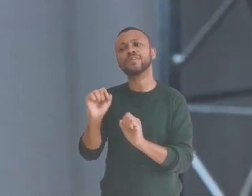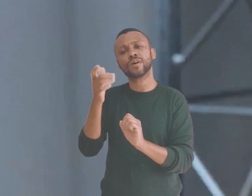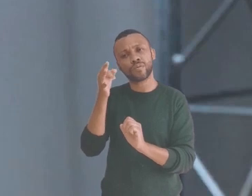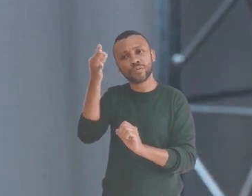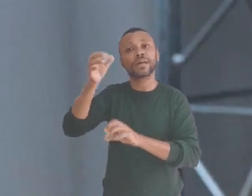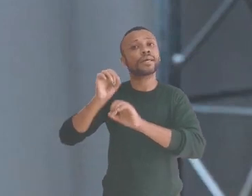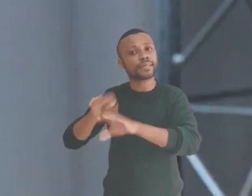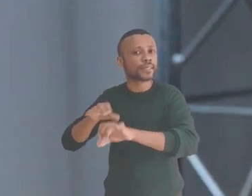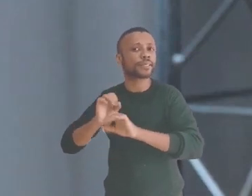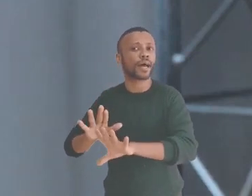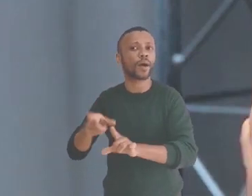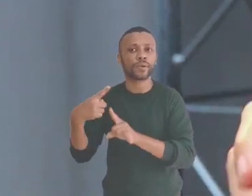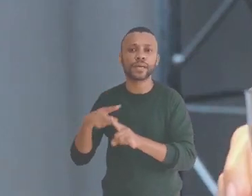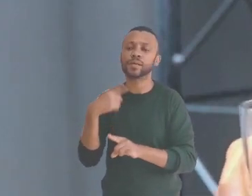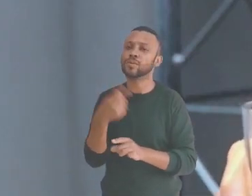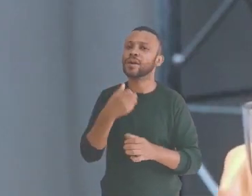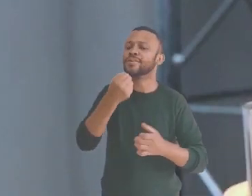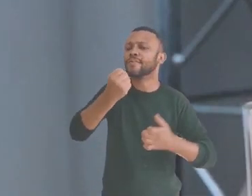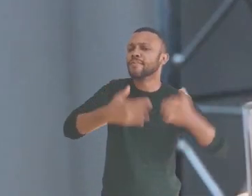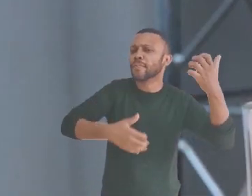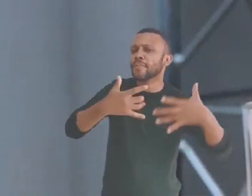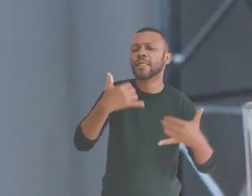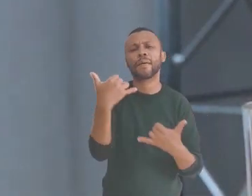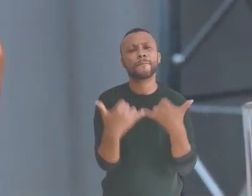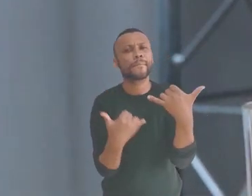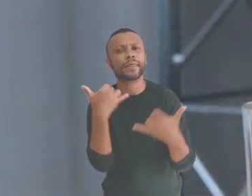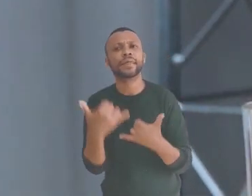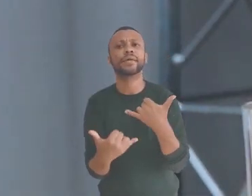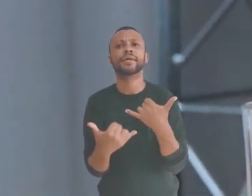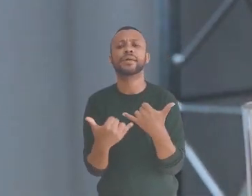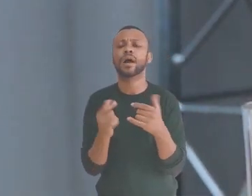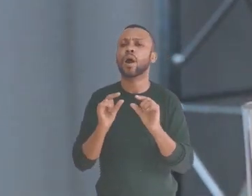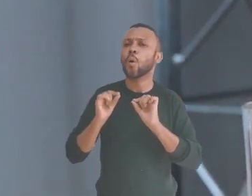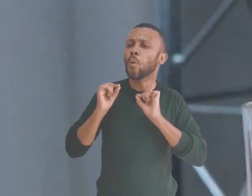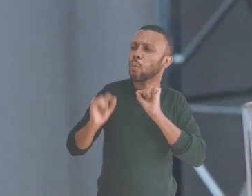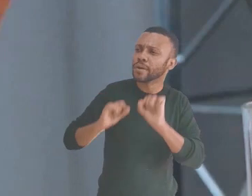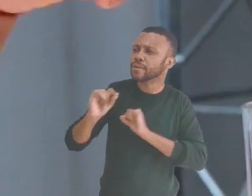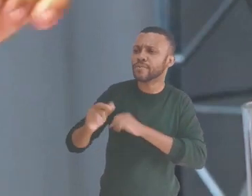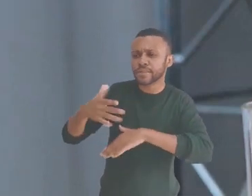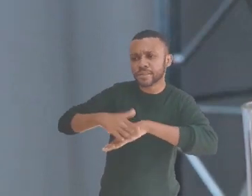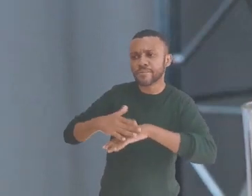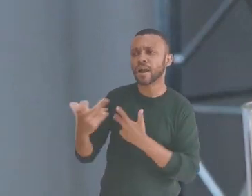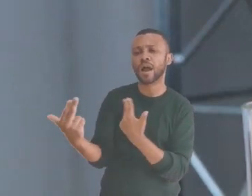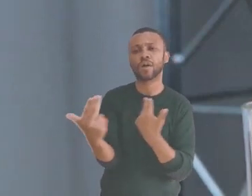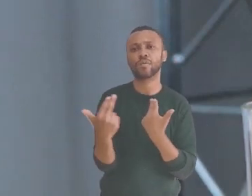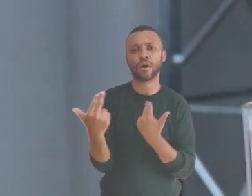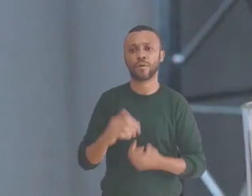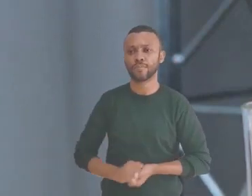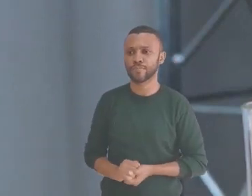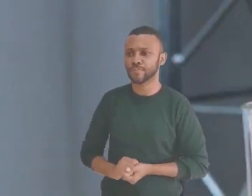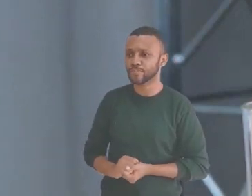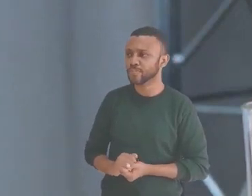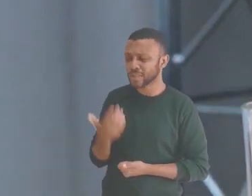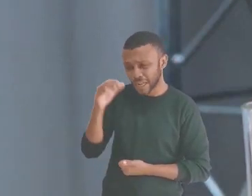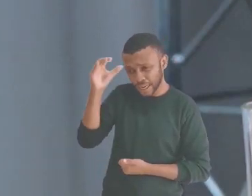gente fala, a gente brinca, a gente faz o que você faz. Aí virei pra mãe e falei, a senhora